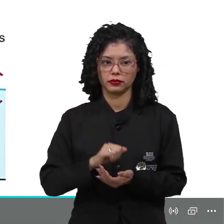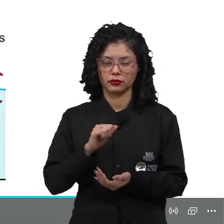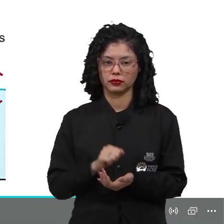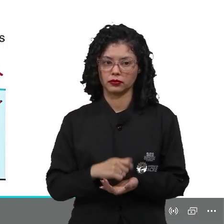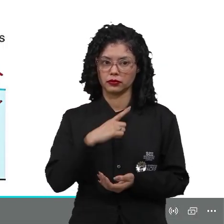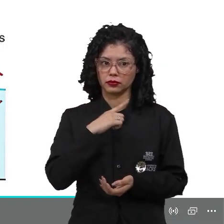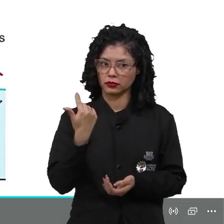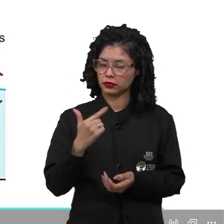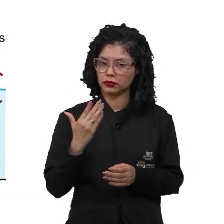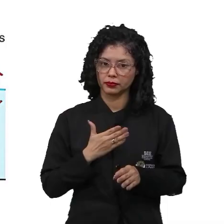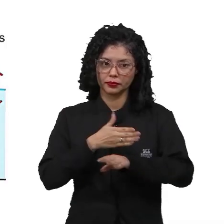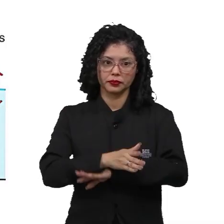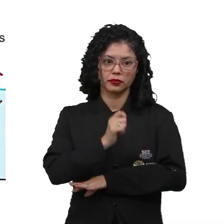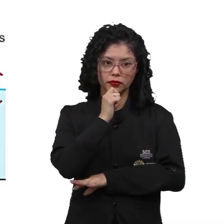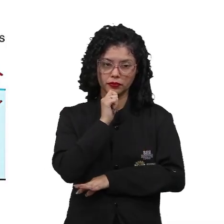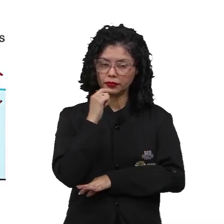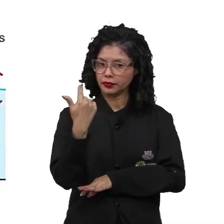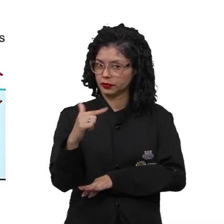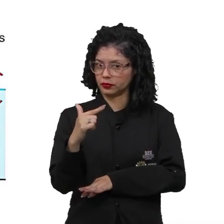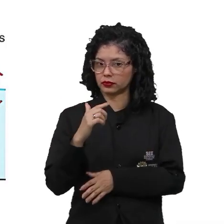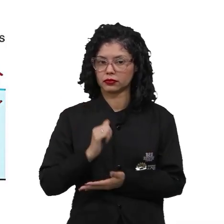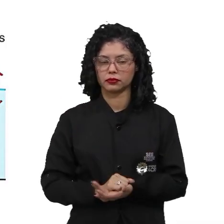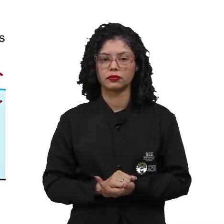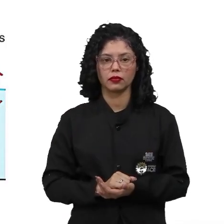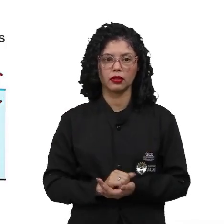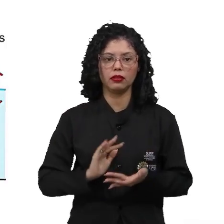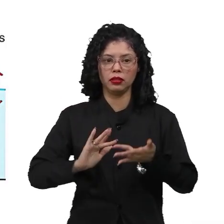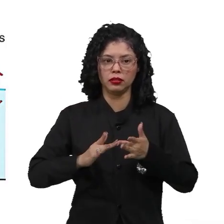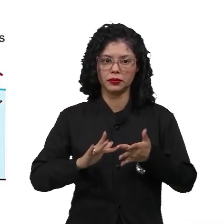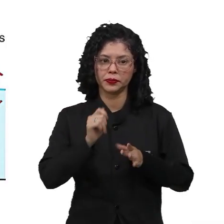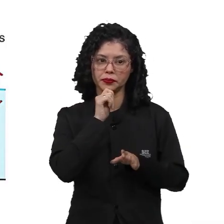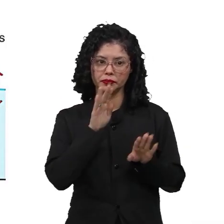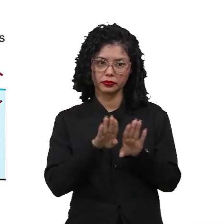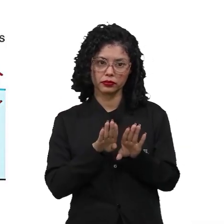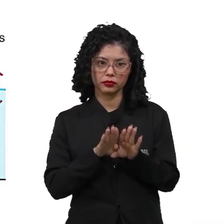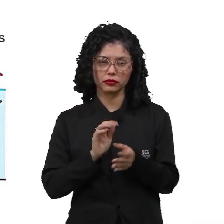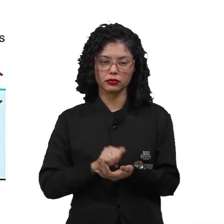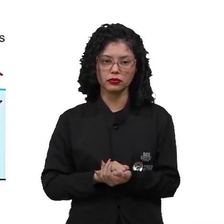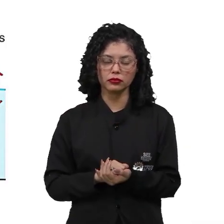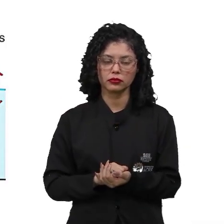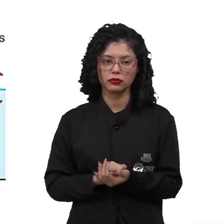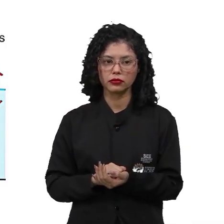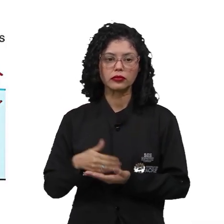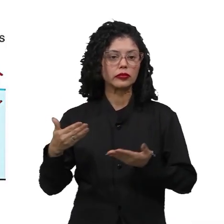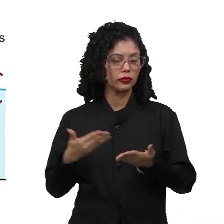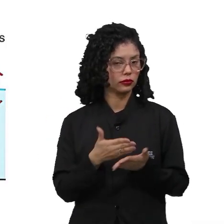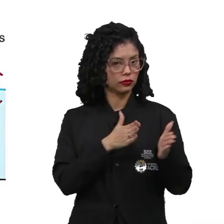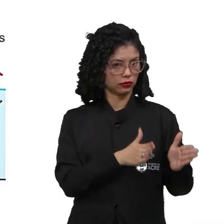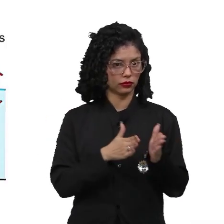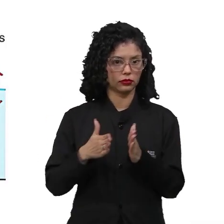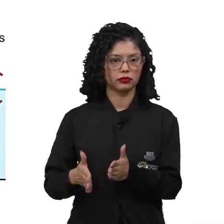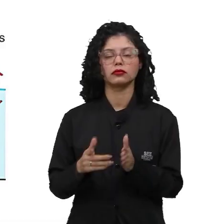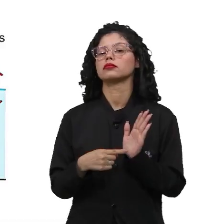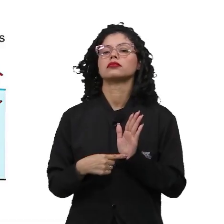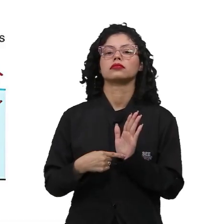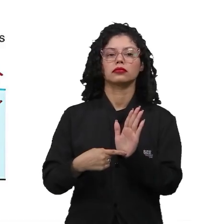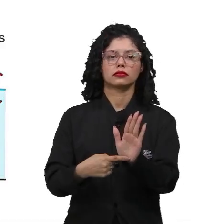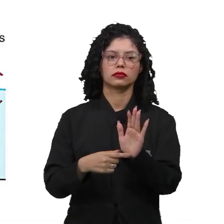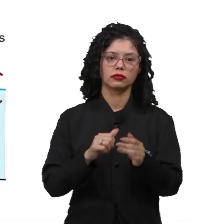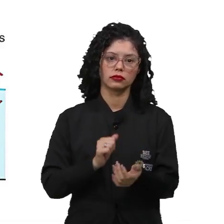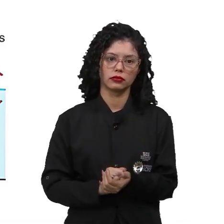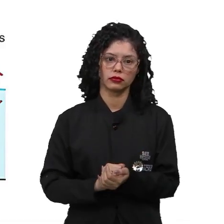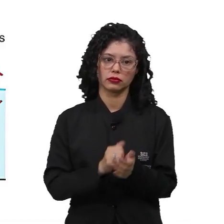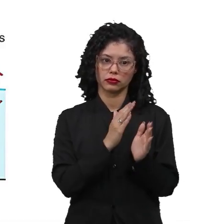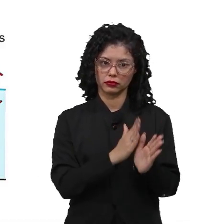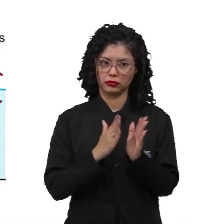ou seja, eles não haviam entrado ainda em contato com o antígeno, e a partir dessa apresentação, eles